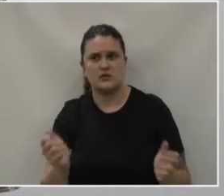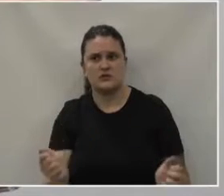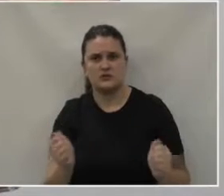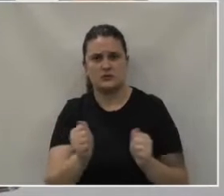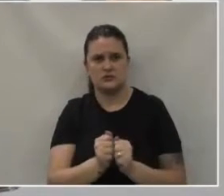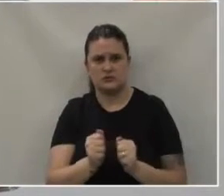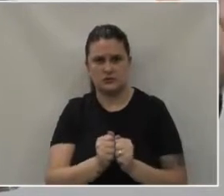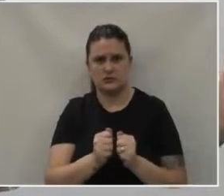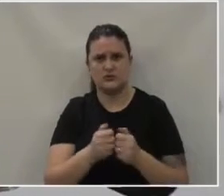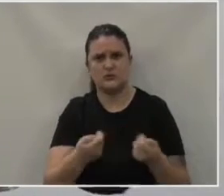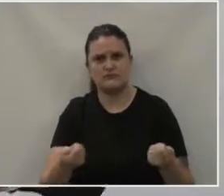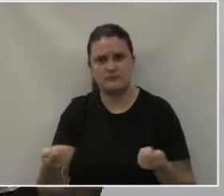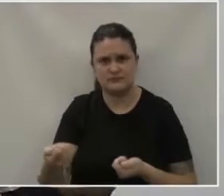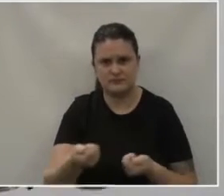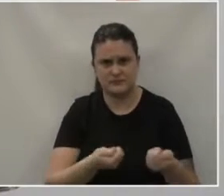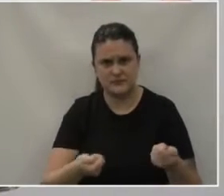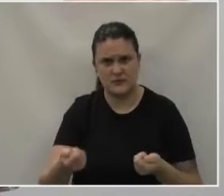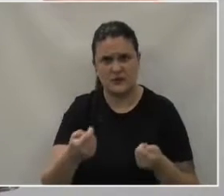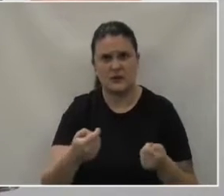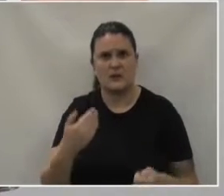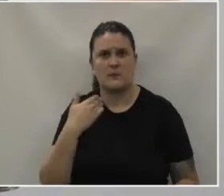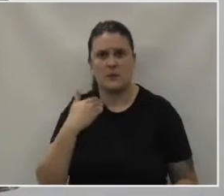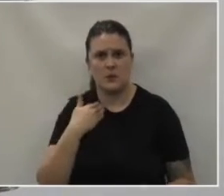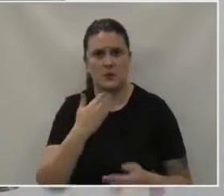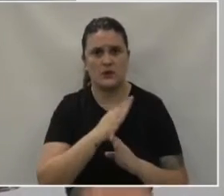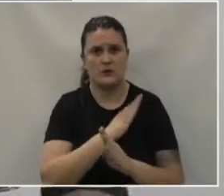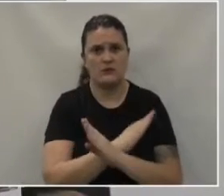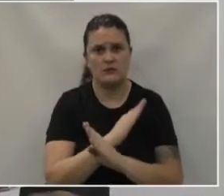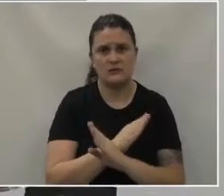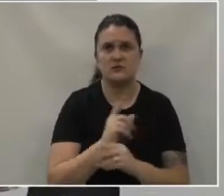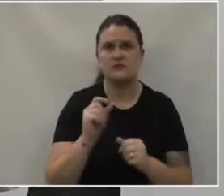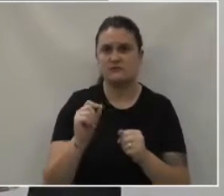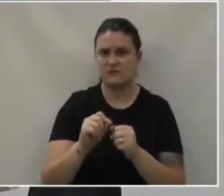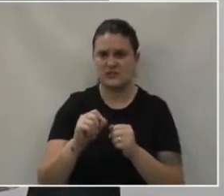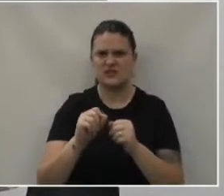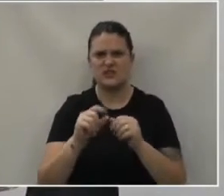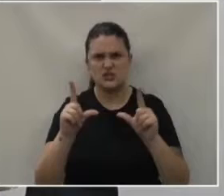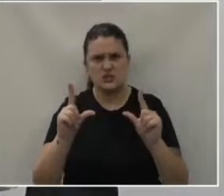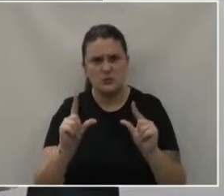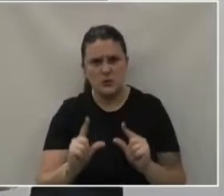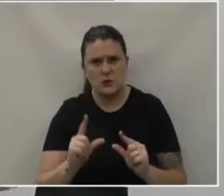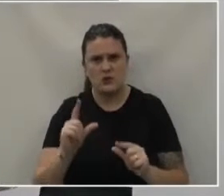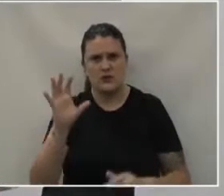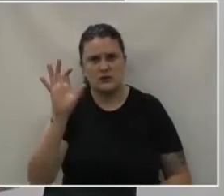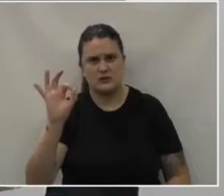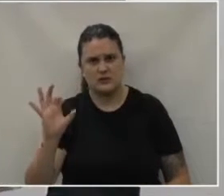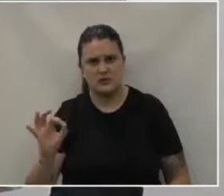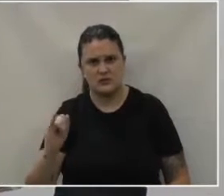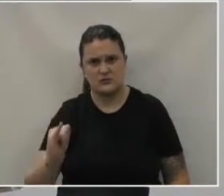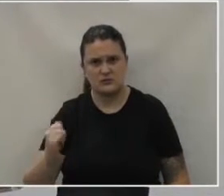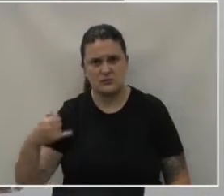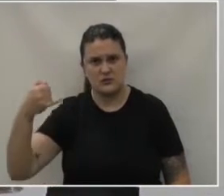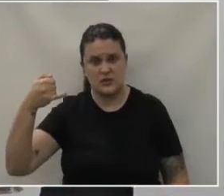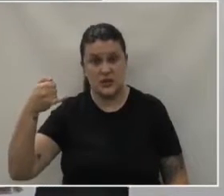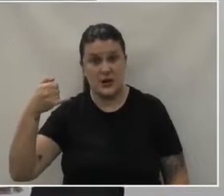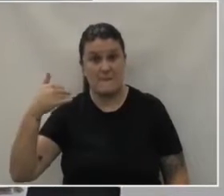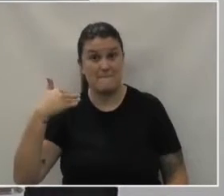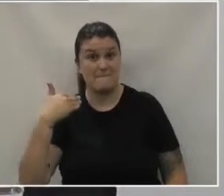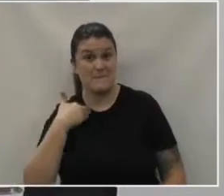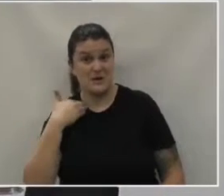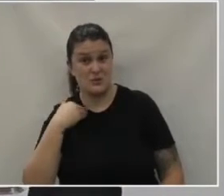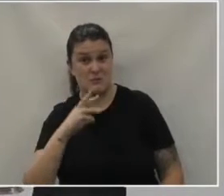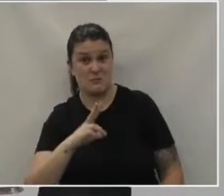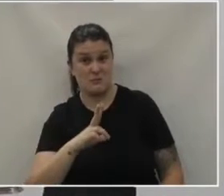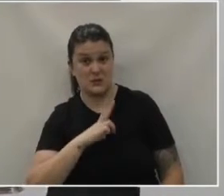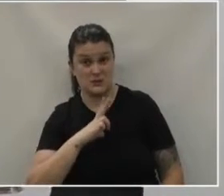junto, administrando a Caixa Econômica, fazer baixar as taxas de juros, por consequência, os bancos privados vão ter que